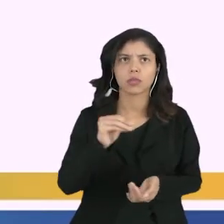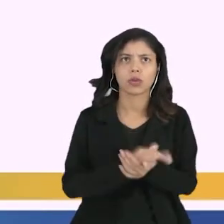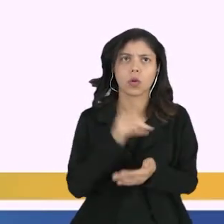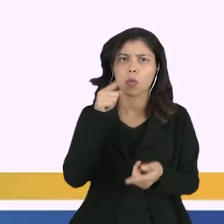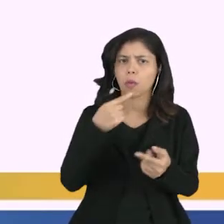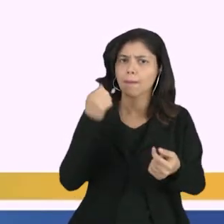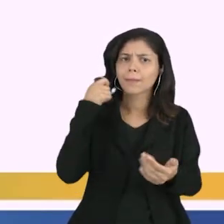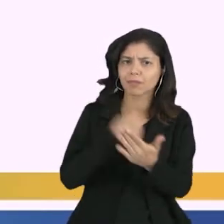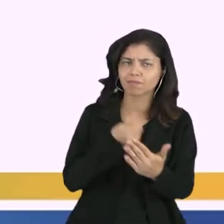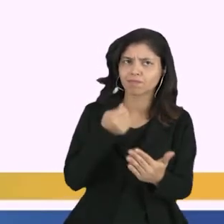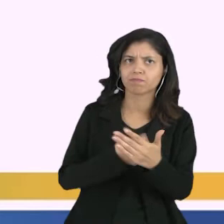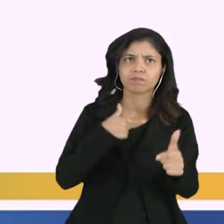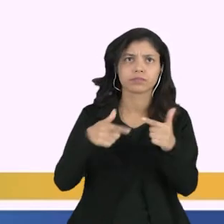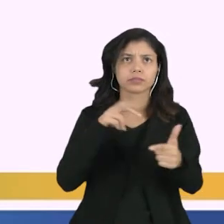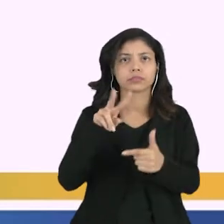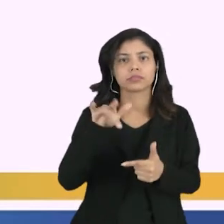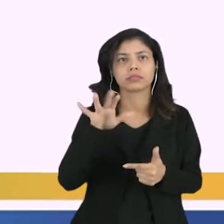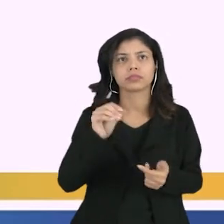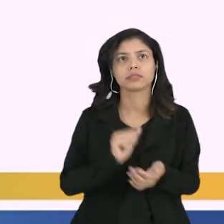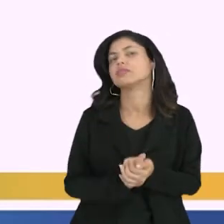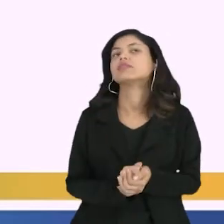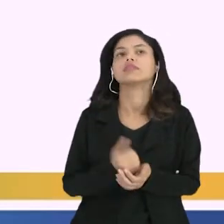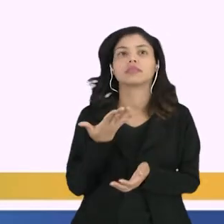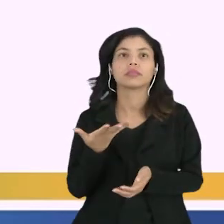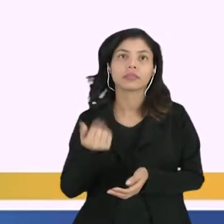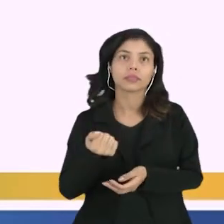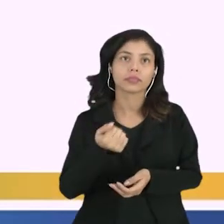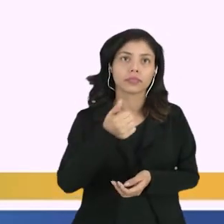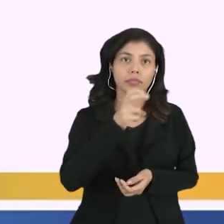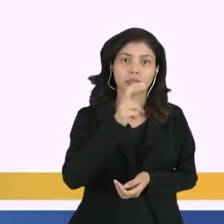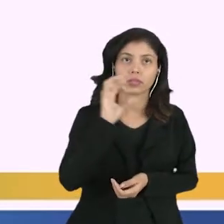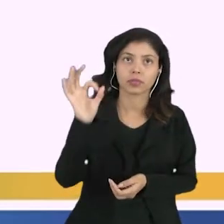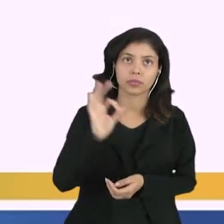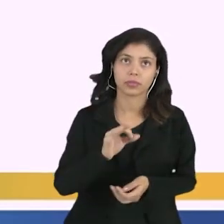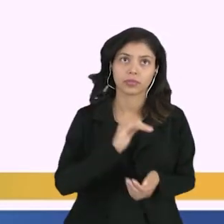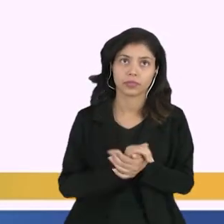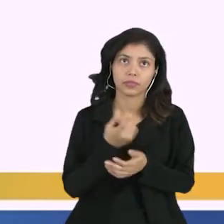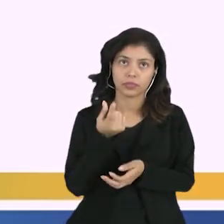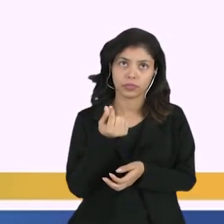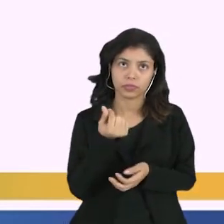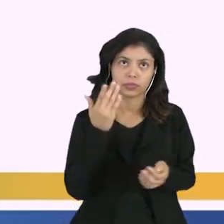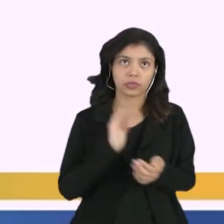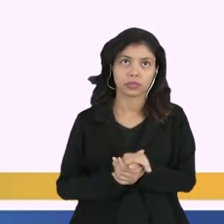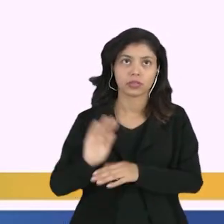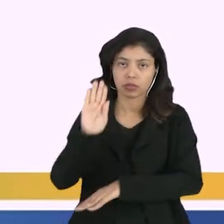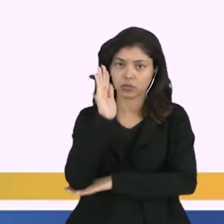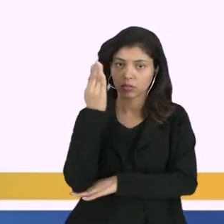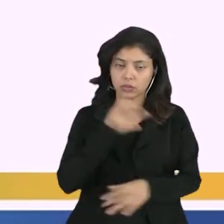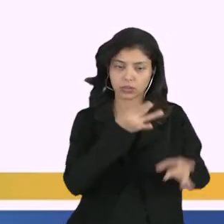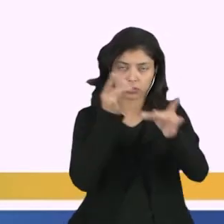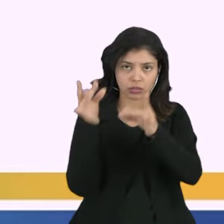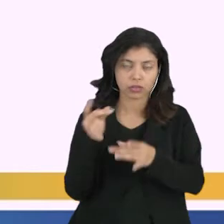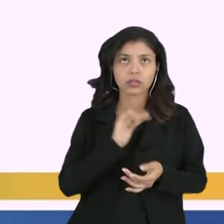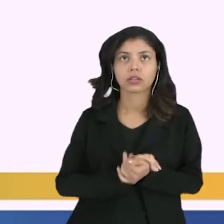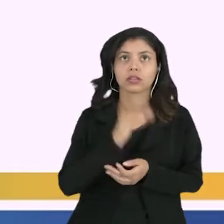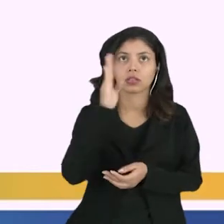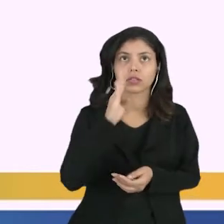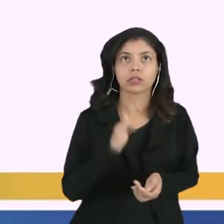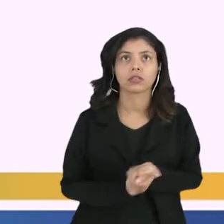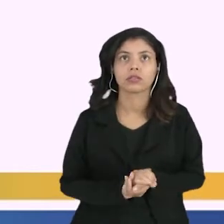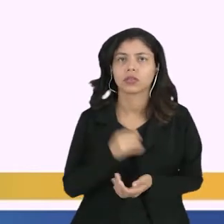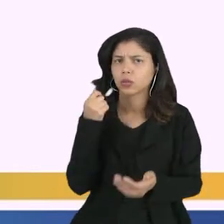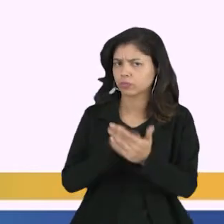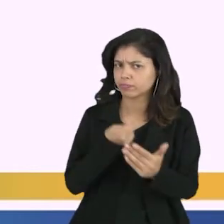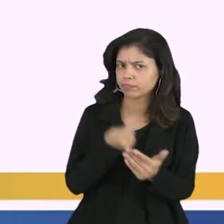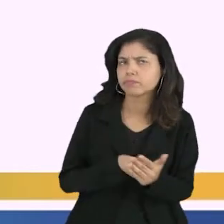a trabalhar na lavoura, receber a 20ª parte, 5% dos lucros aí sobre o comércio do pau-brasil, e como